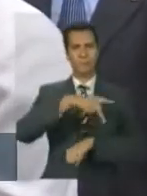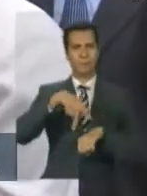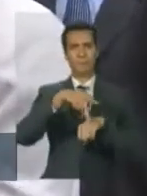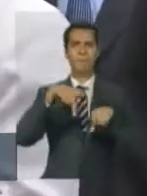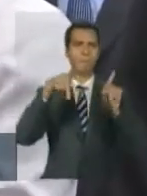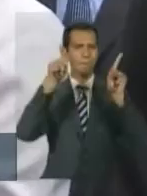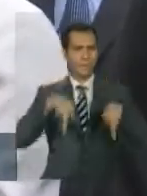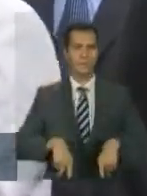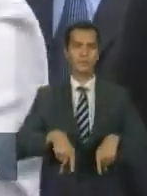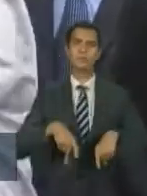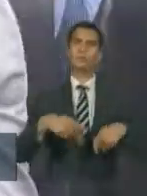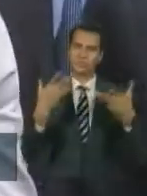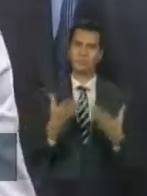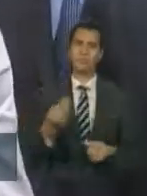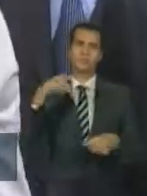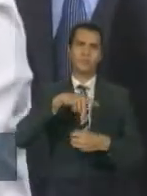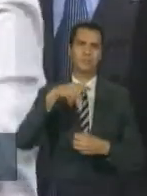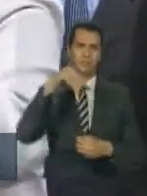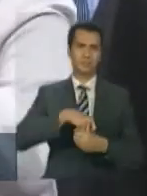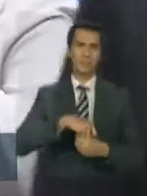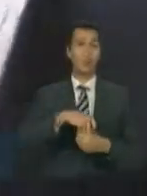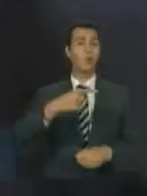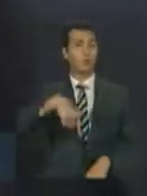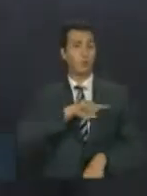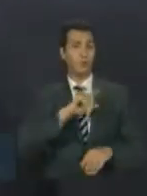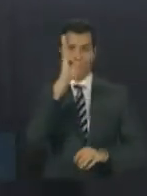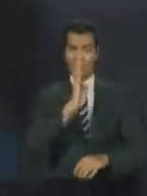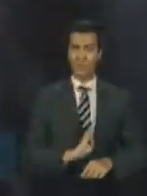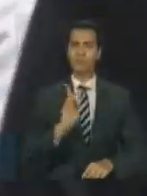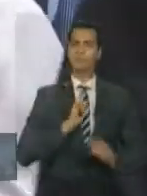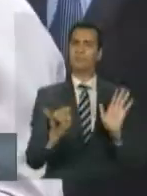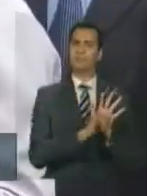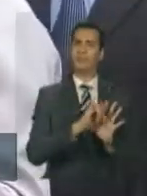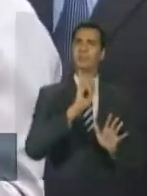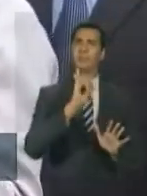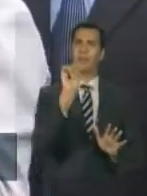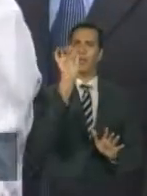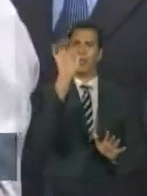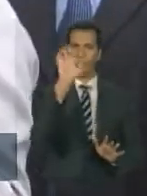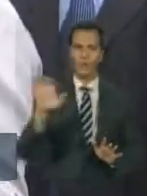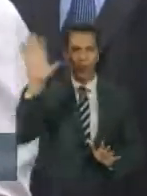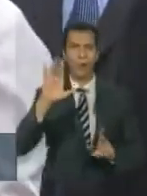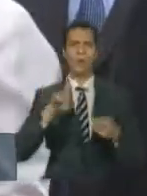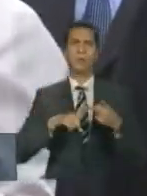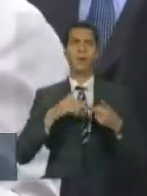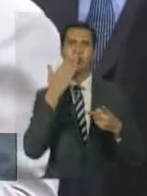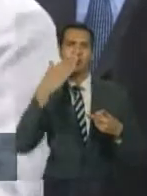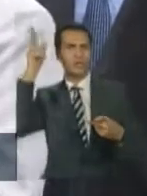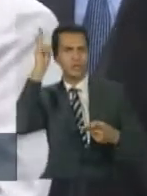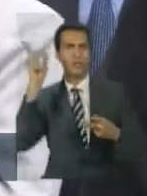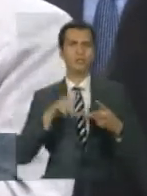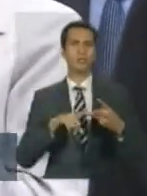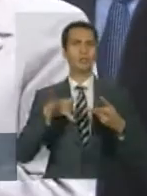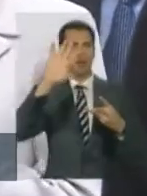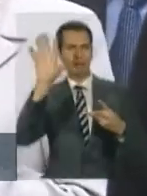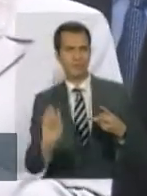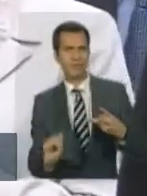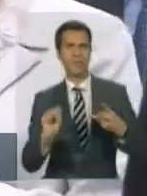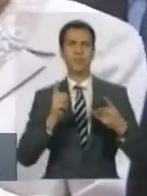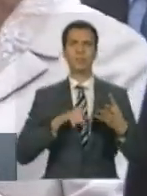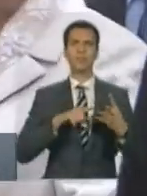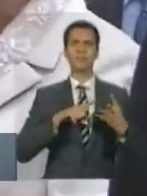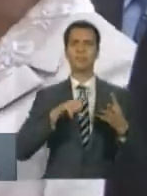as etnias. Né? Nós somos europeus, nós somos africanos, nós somos índios, nós somos asiáticos. Eu achei muito